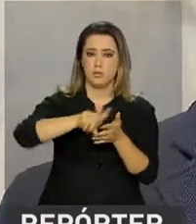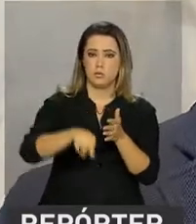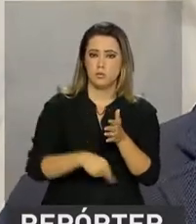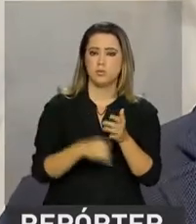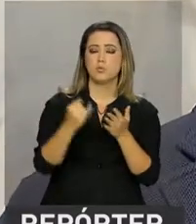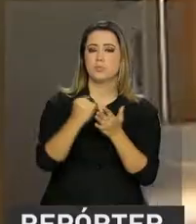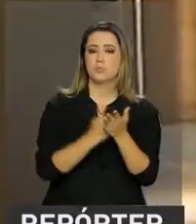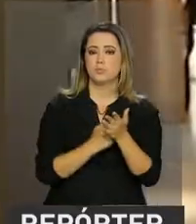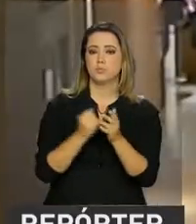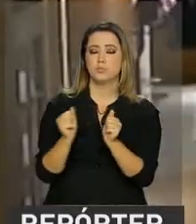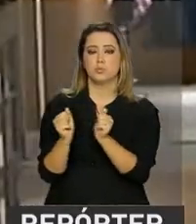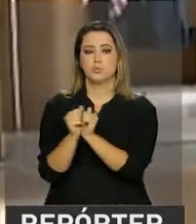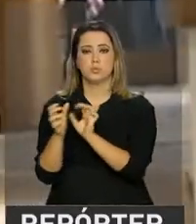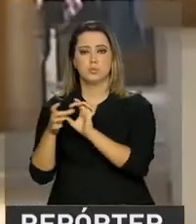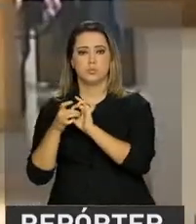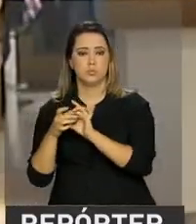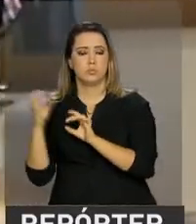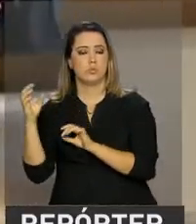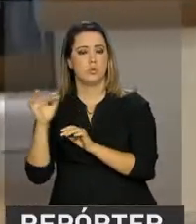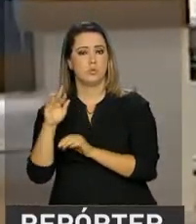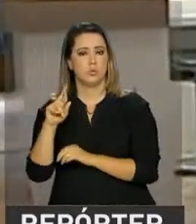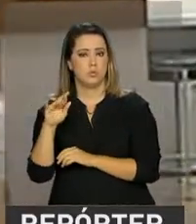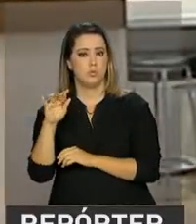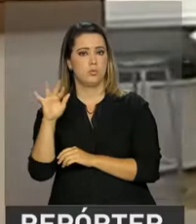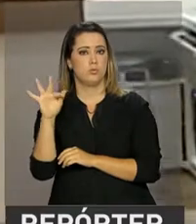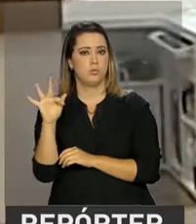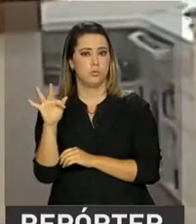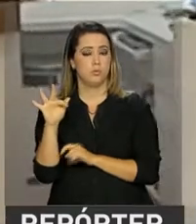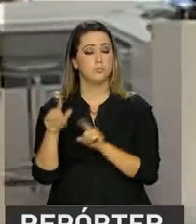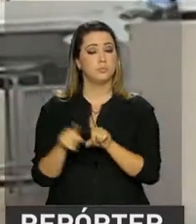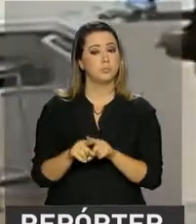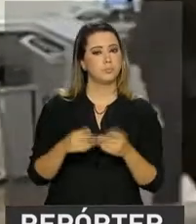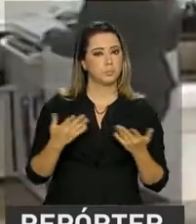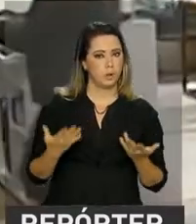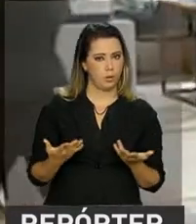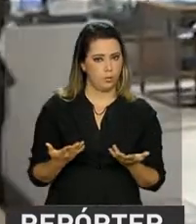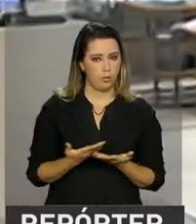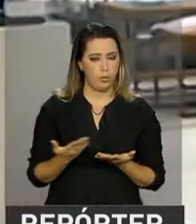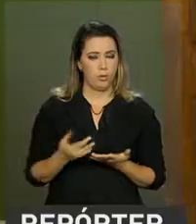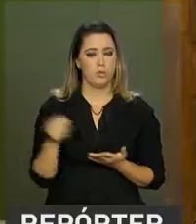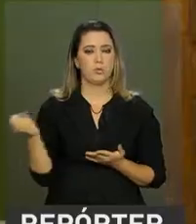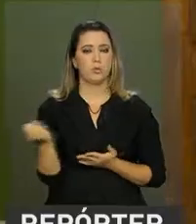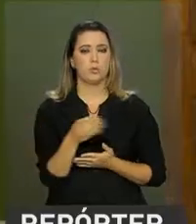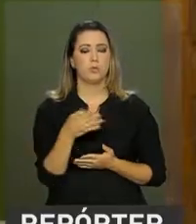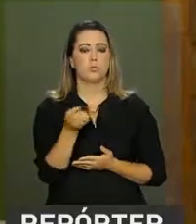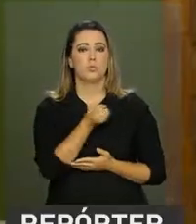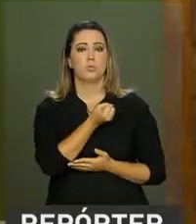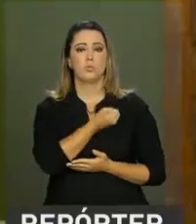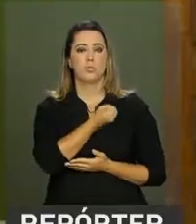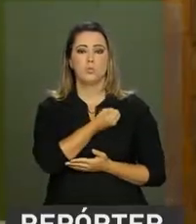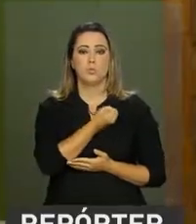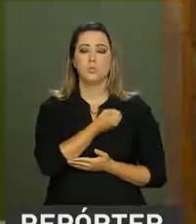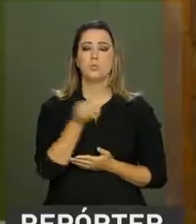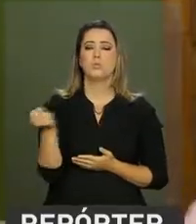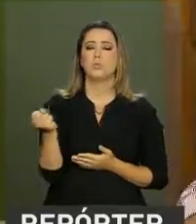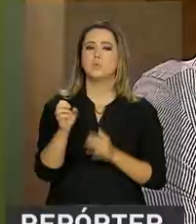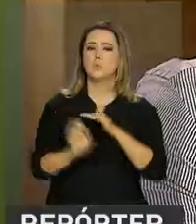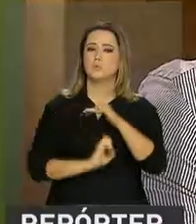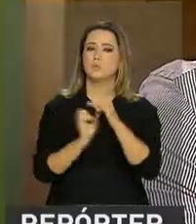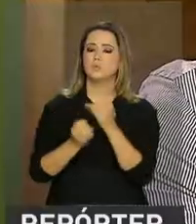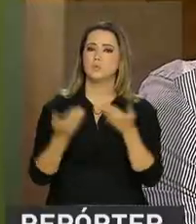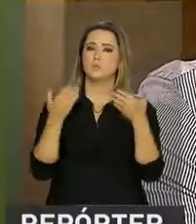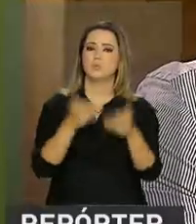receita federal com as novas regras o número de empresas que participam do simples pode aumentar avalia esse especialista